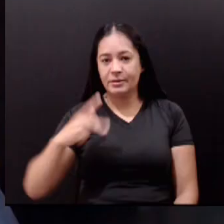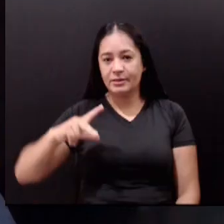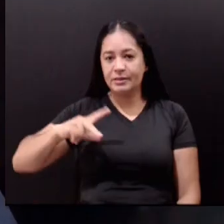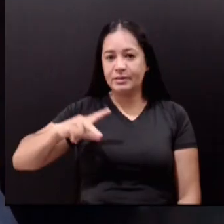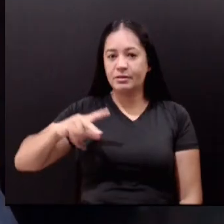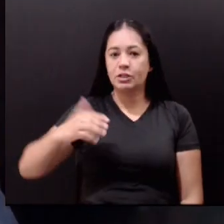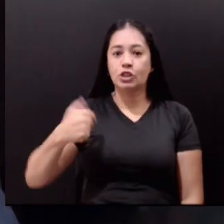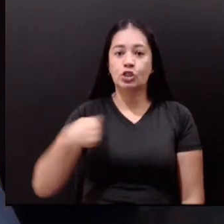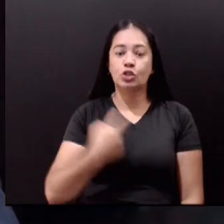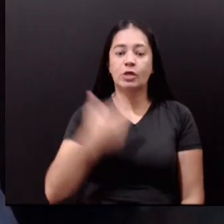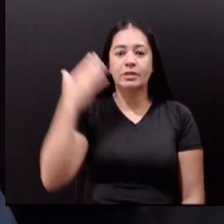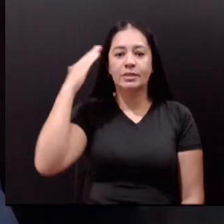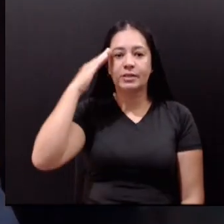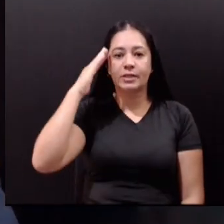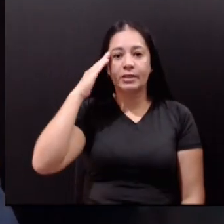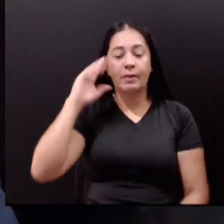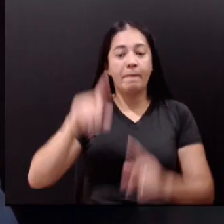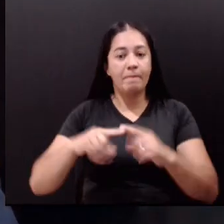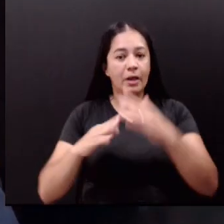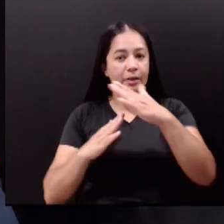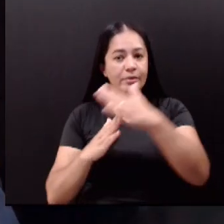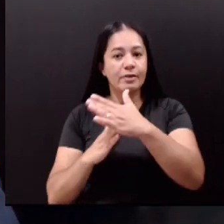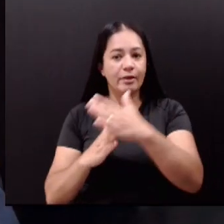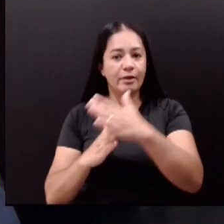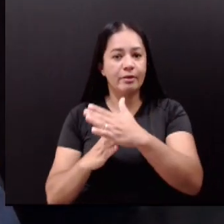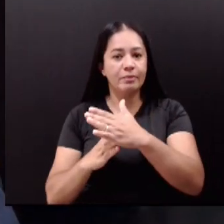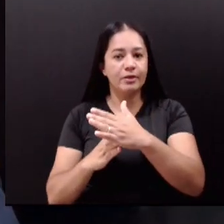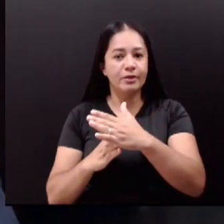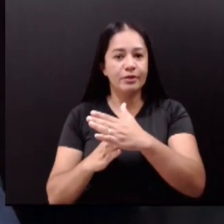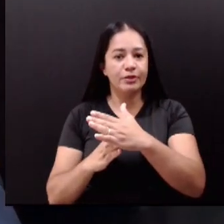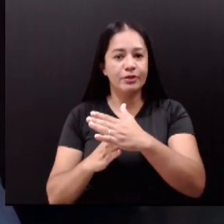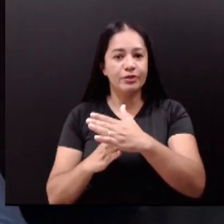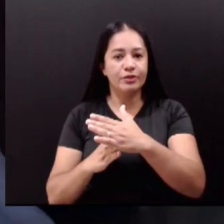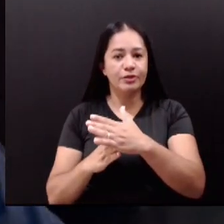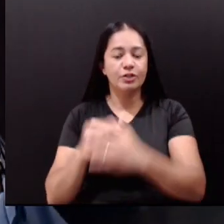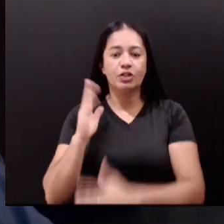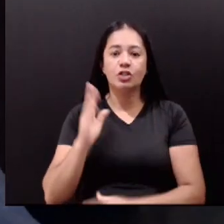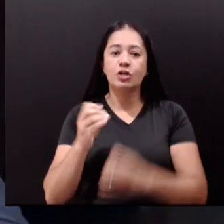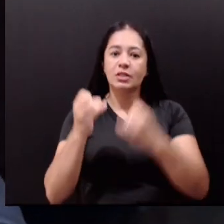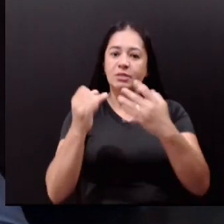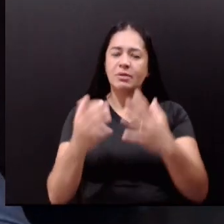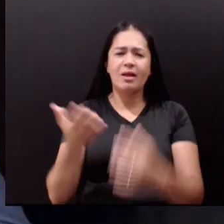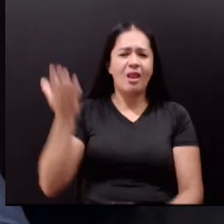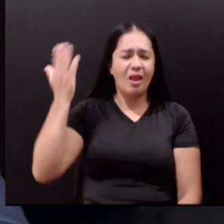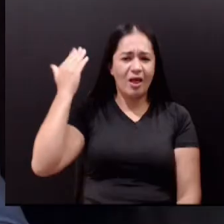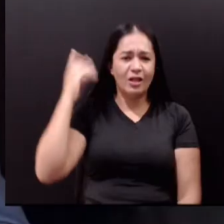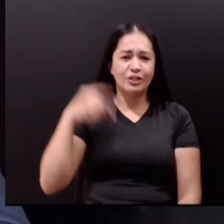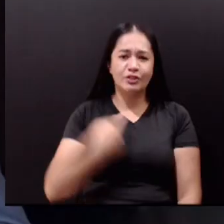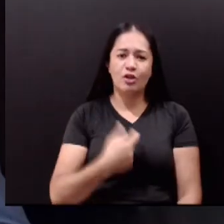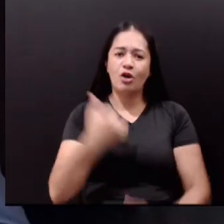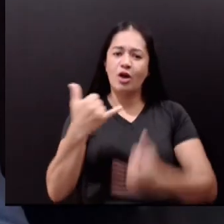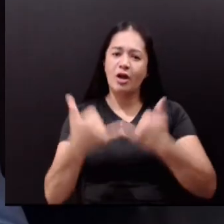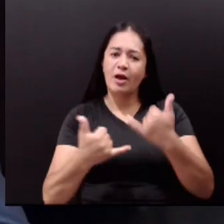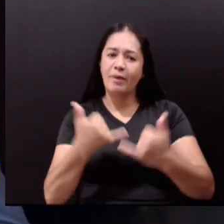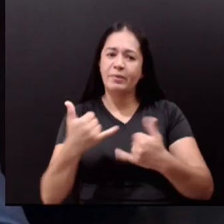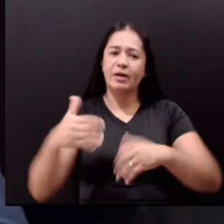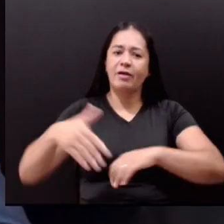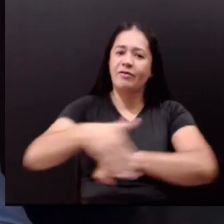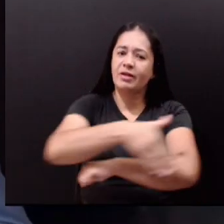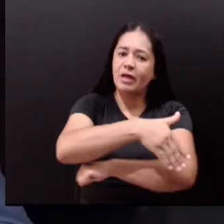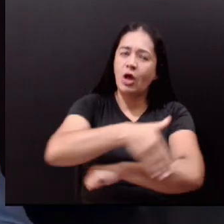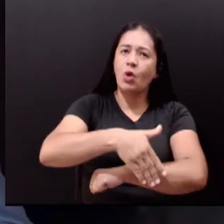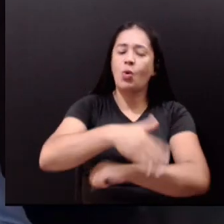tem um limite, né. Como foi bem dito aqui, né, antigamente nós brincávamos nas ruas de casa, né, então nós